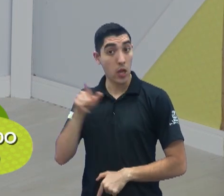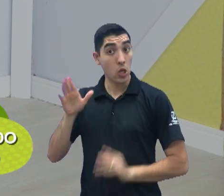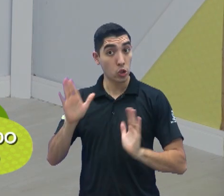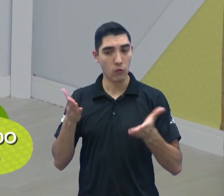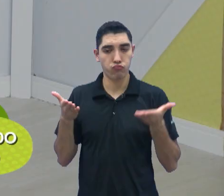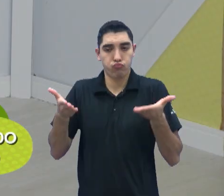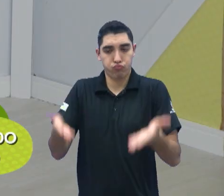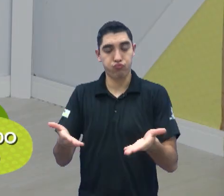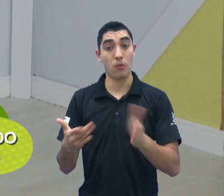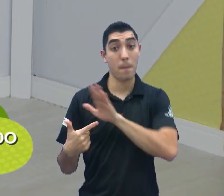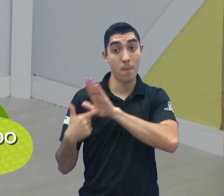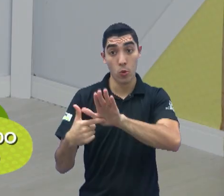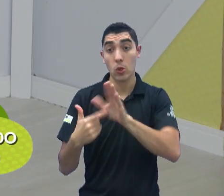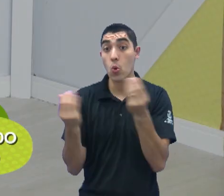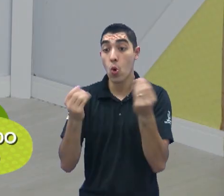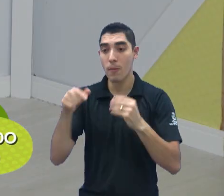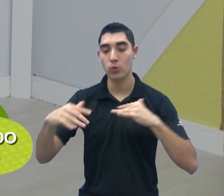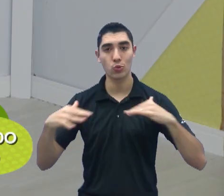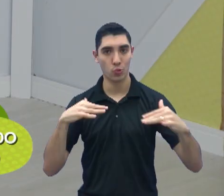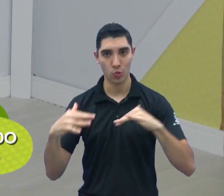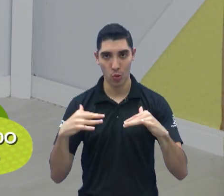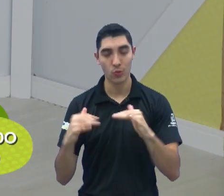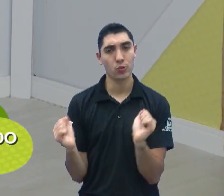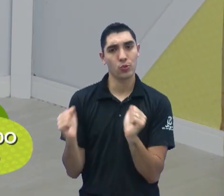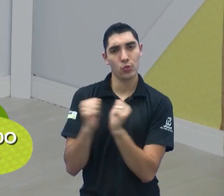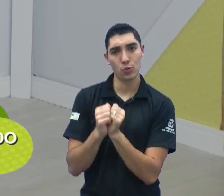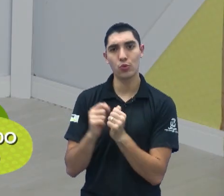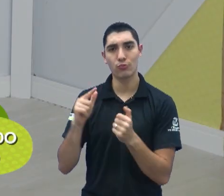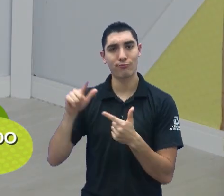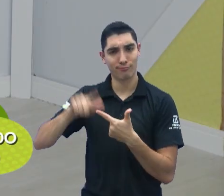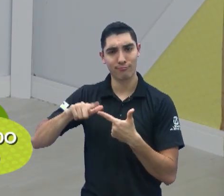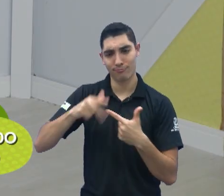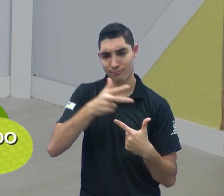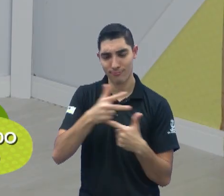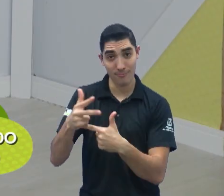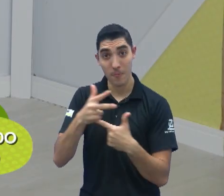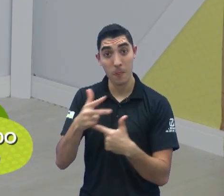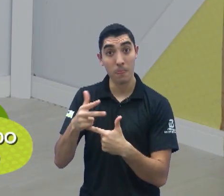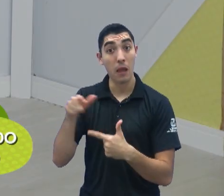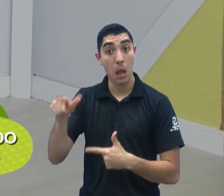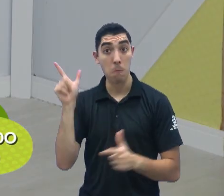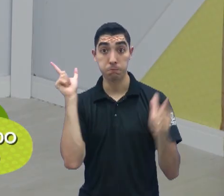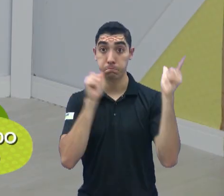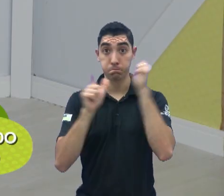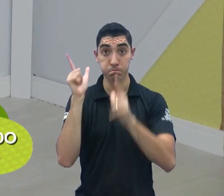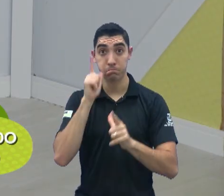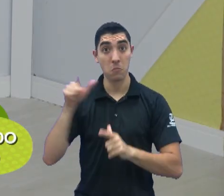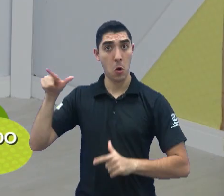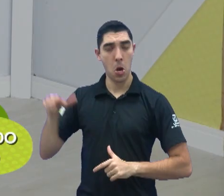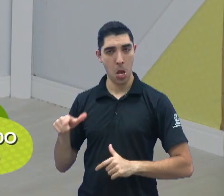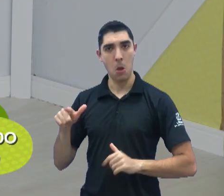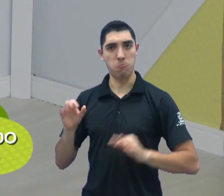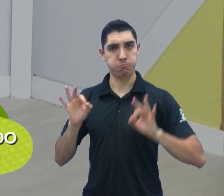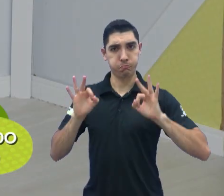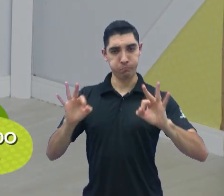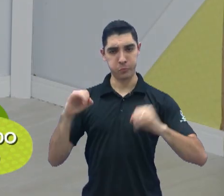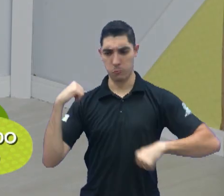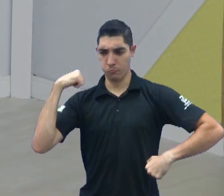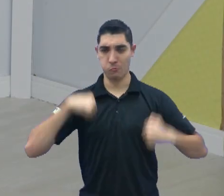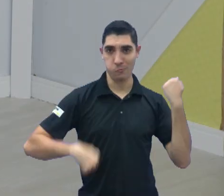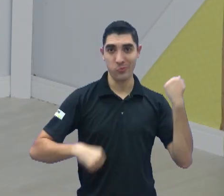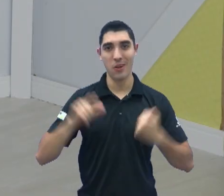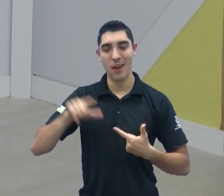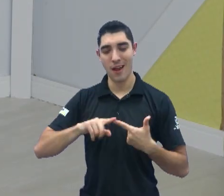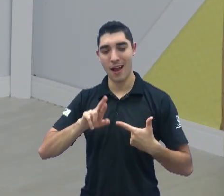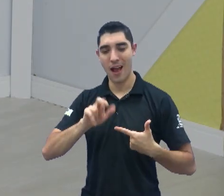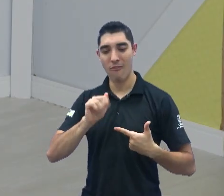e conta a história do jogo. As imagens são do nosso vice-campeão no halterofilismo, o nosso Anatoly brasileiro, o Rafael Santos.